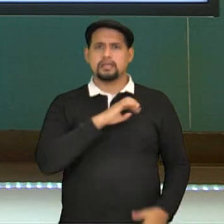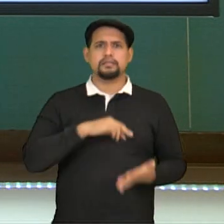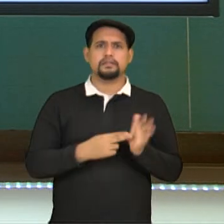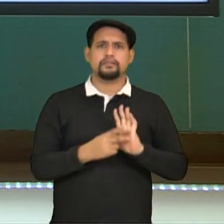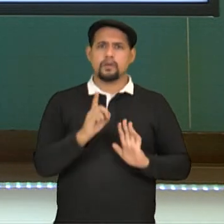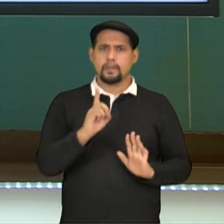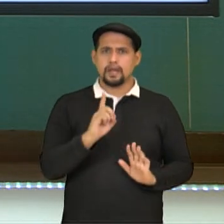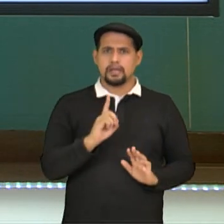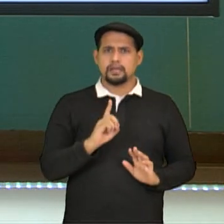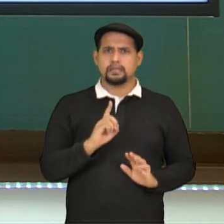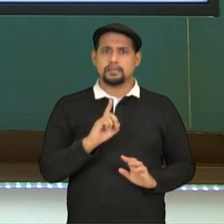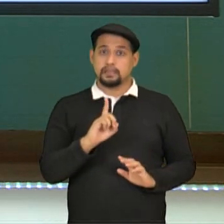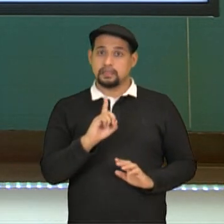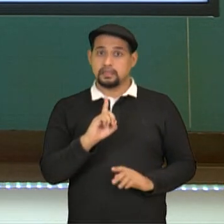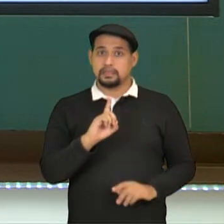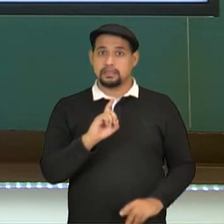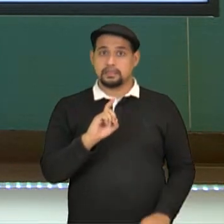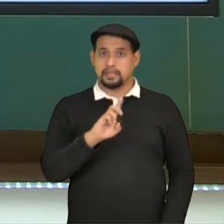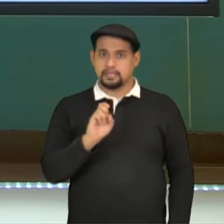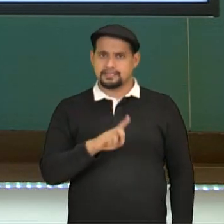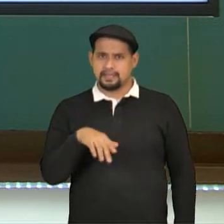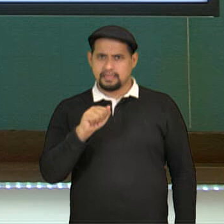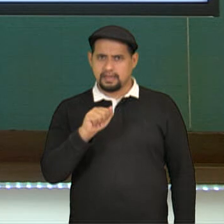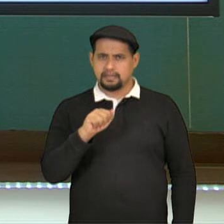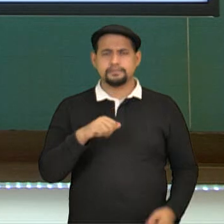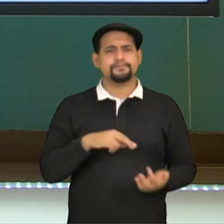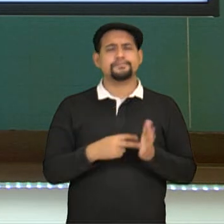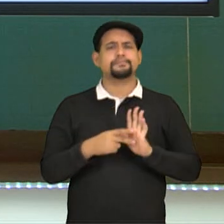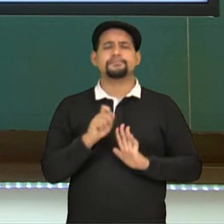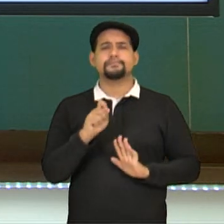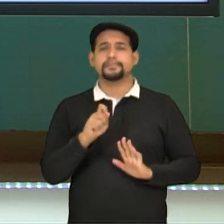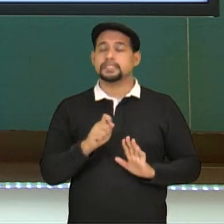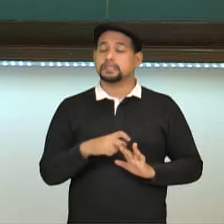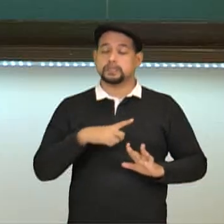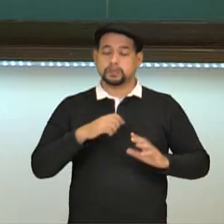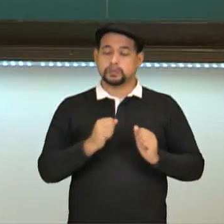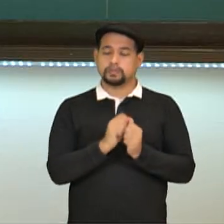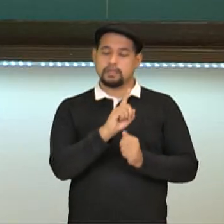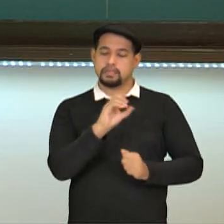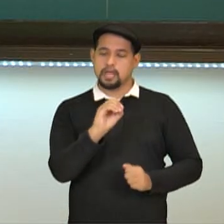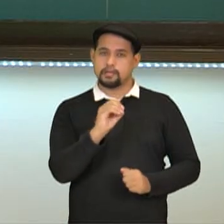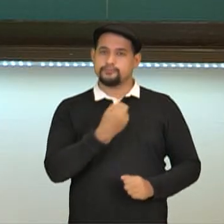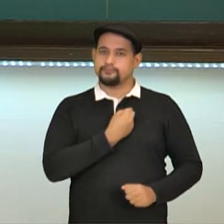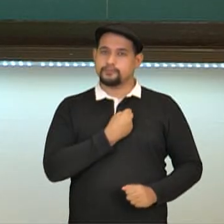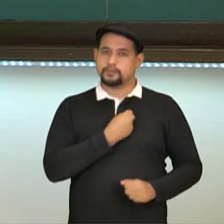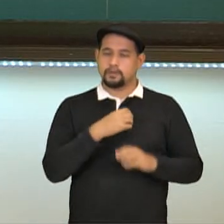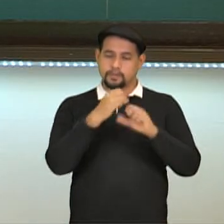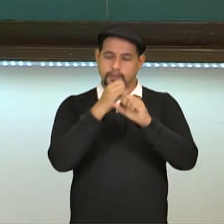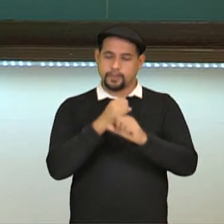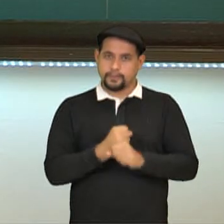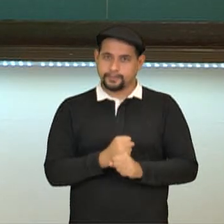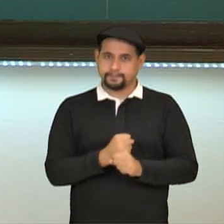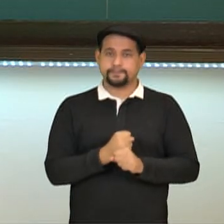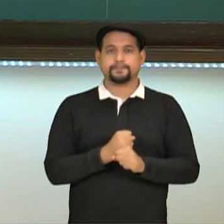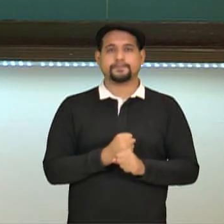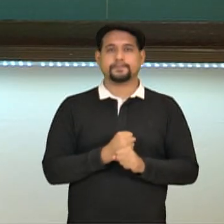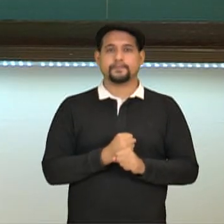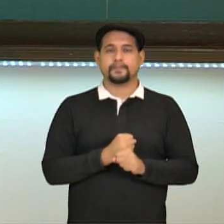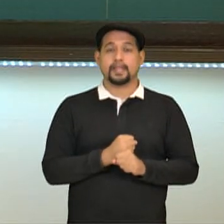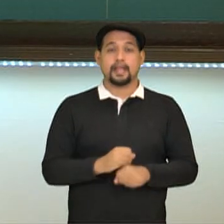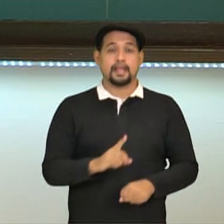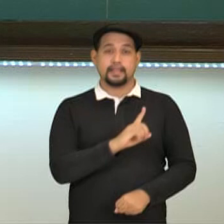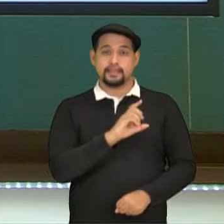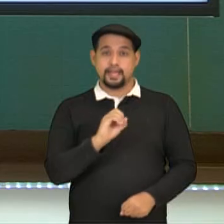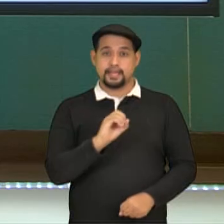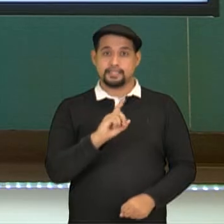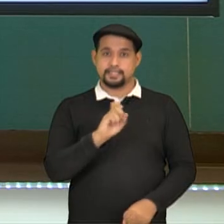dezena. Ou eu posso ainda dizer que uma dezena é formada por 10 unidades. 10 dezenas